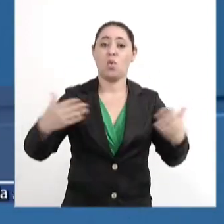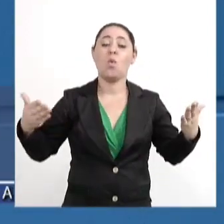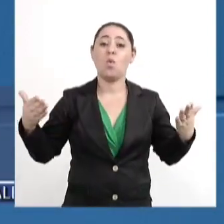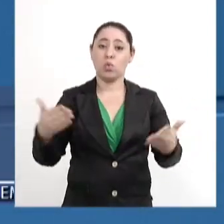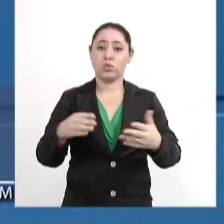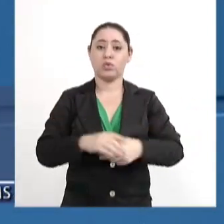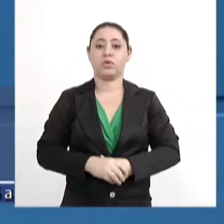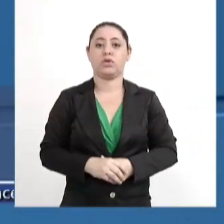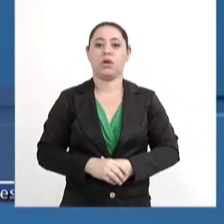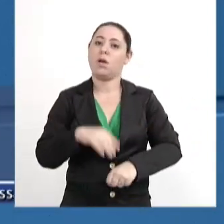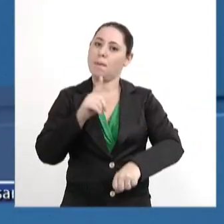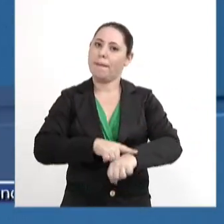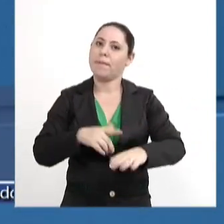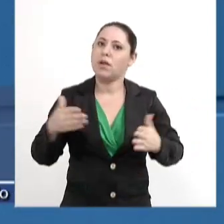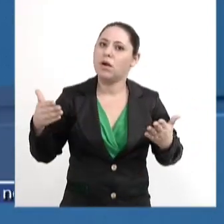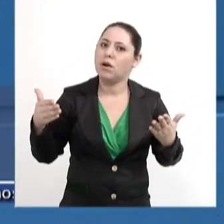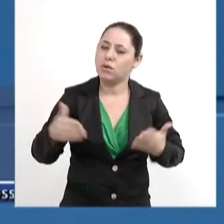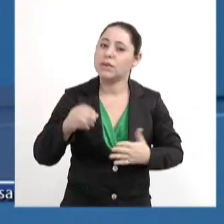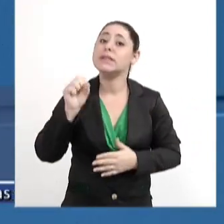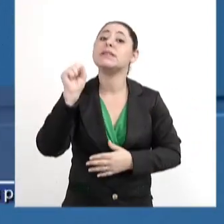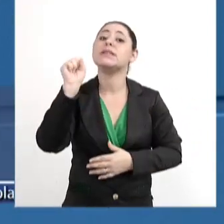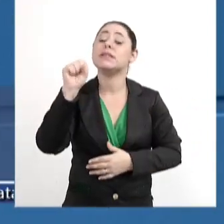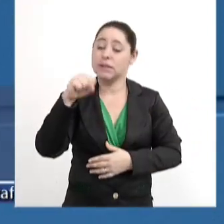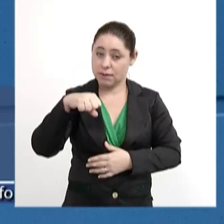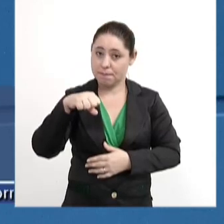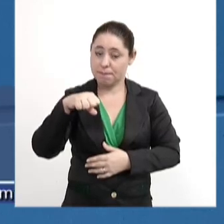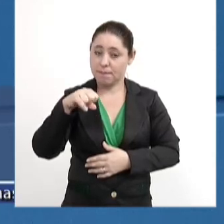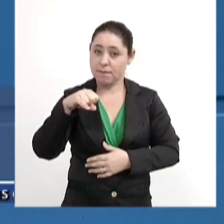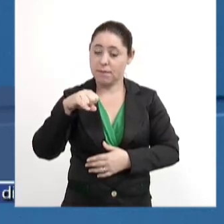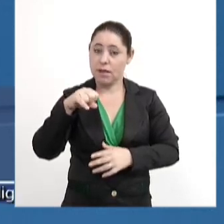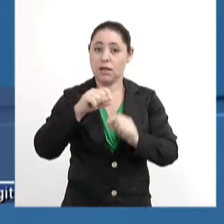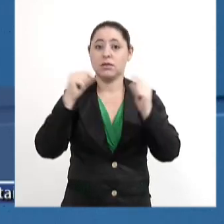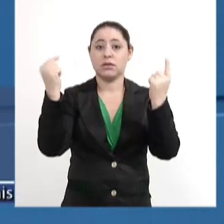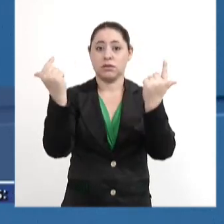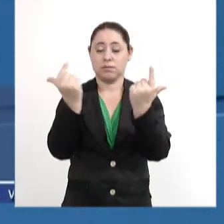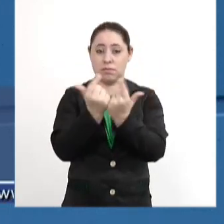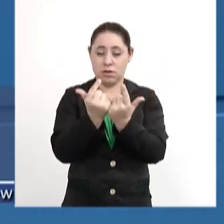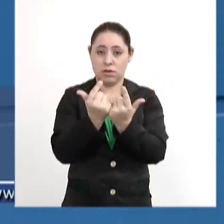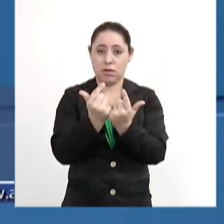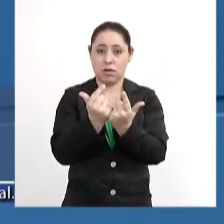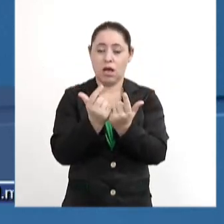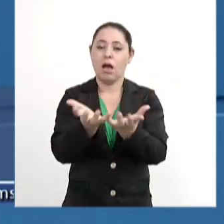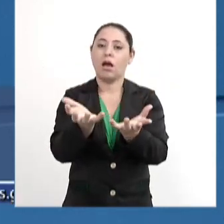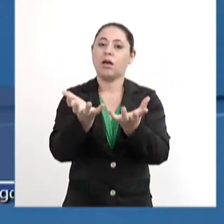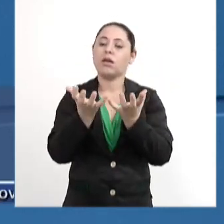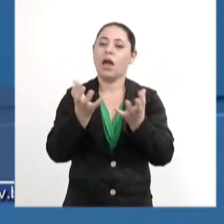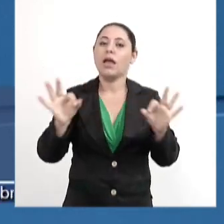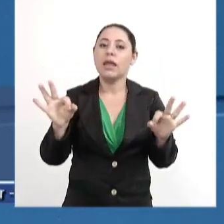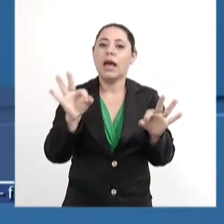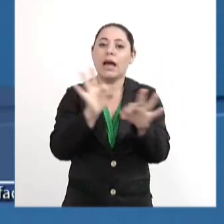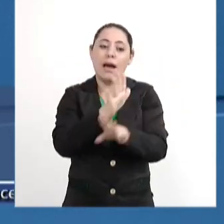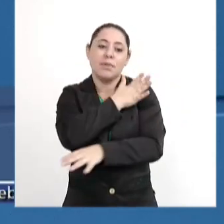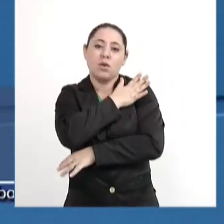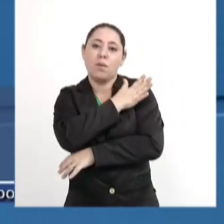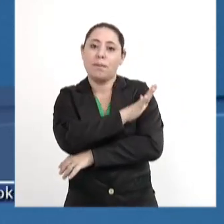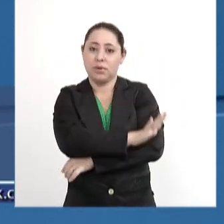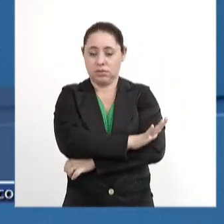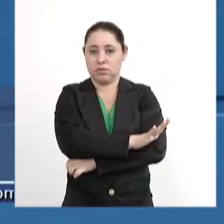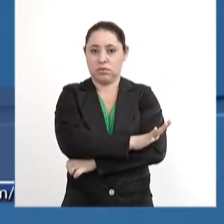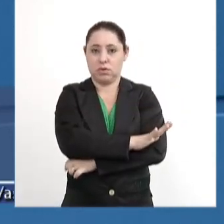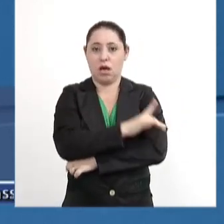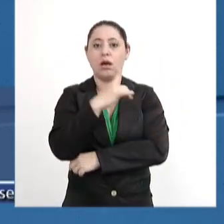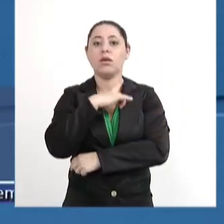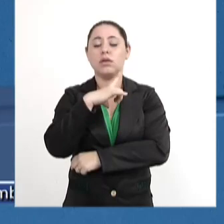hoje, nesse momento, se a Assembleia Legislativa quer que acabe com o preconceito